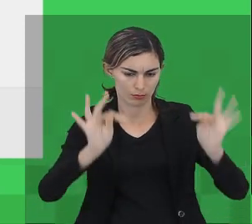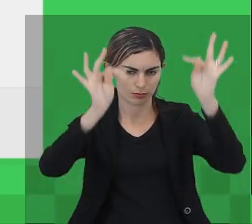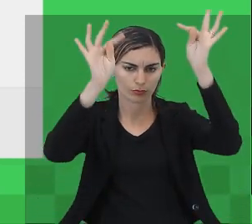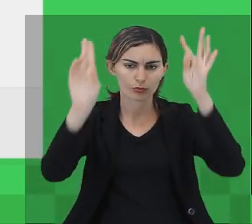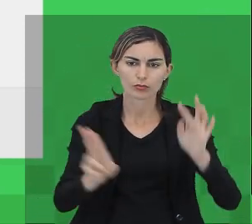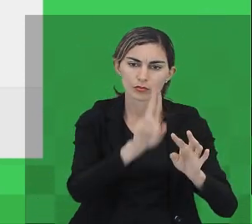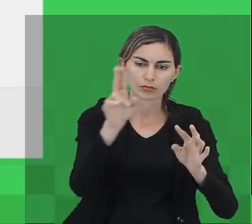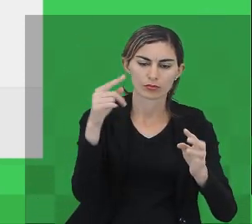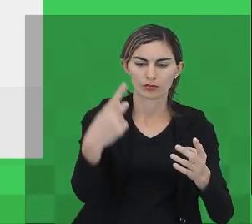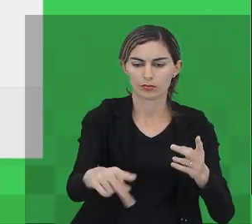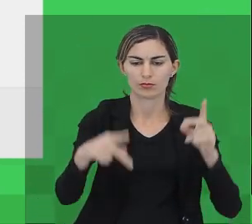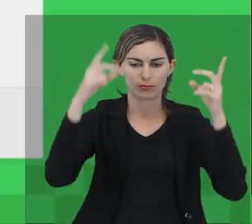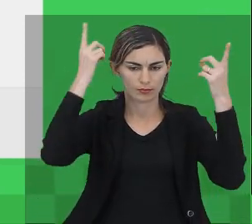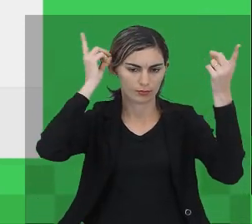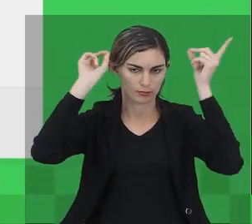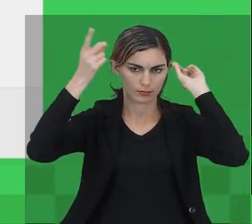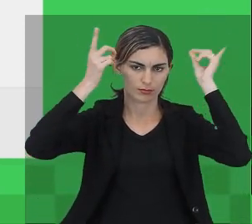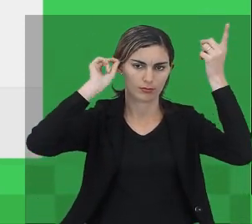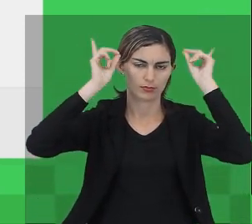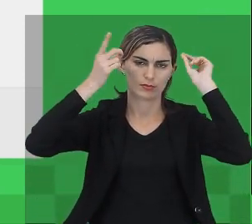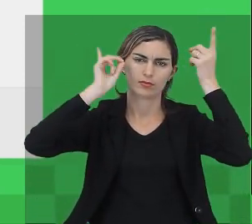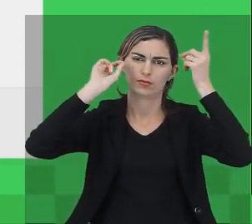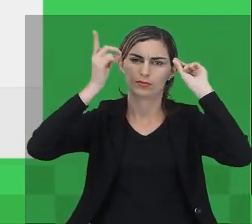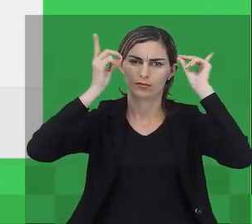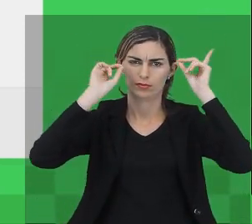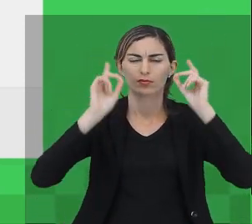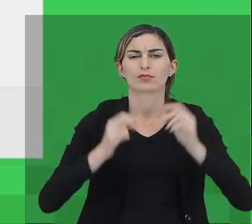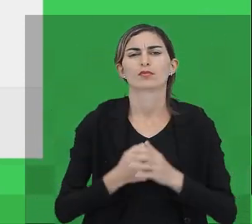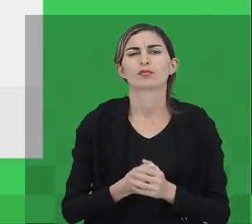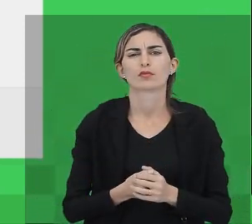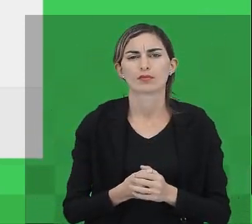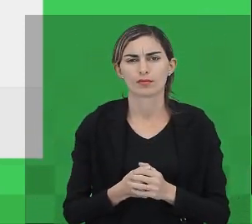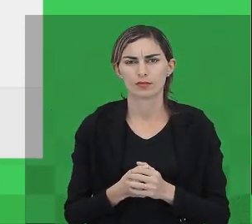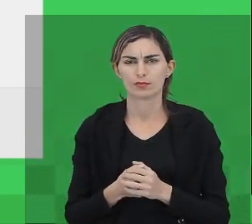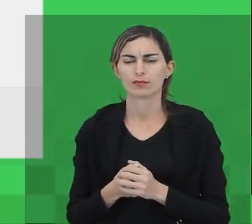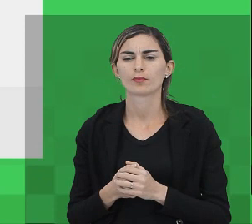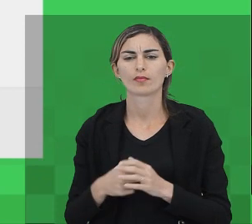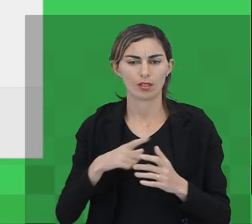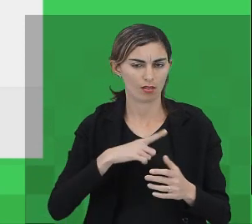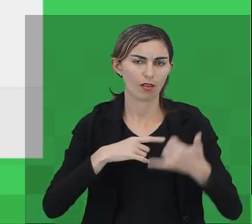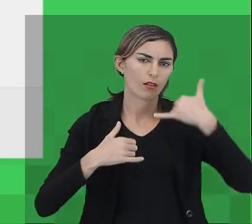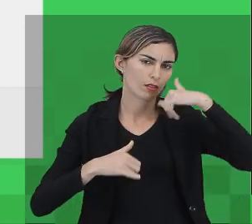da tecnologia que vai ser usada para o Android. Então temos